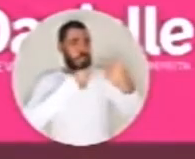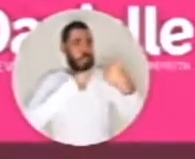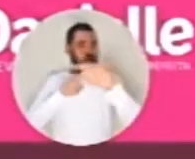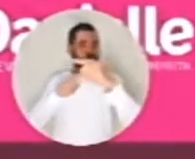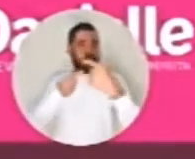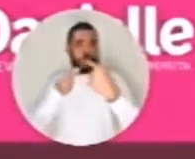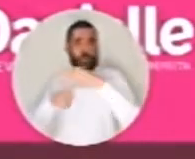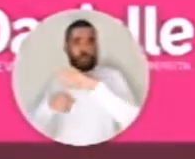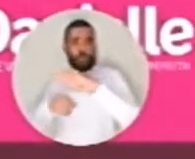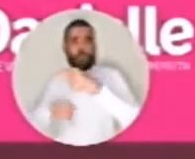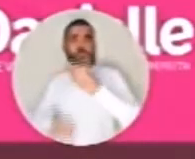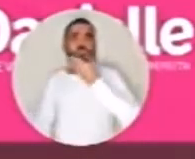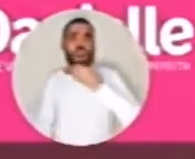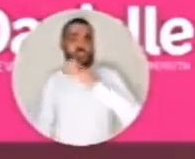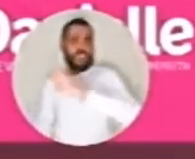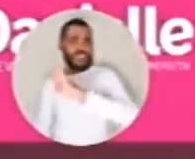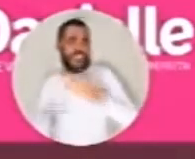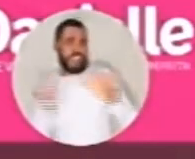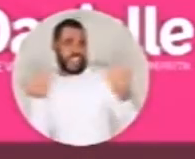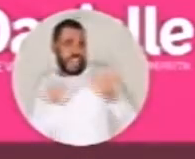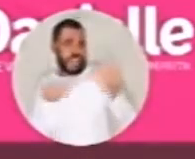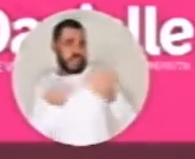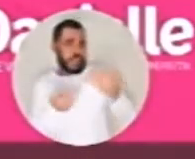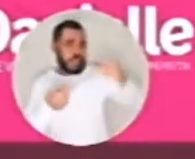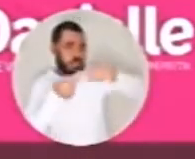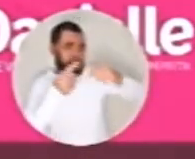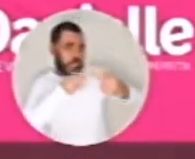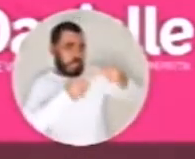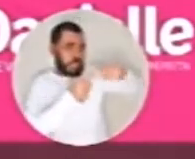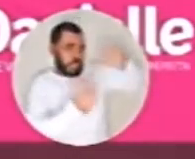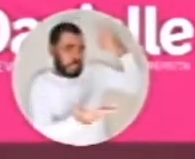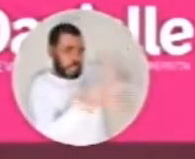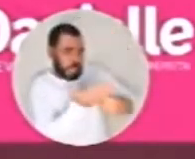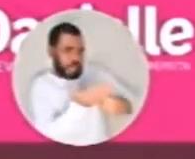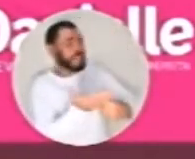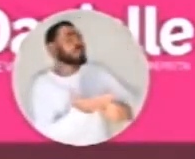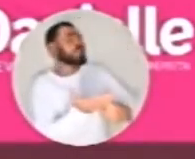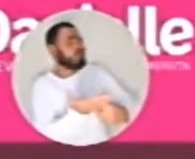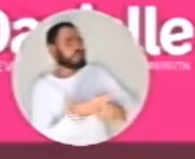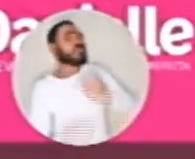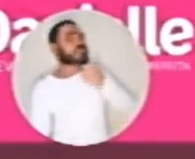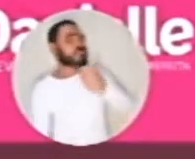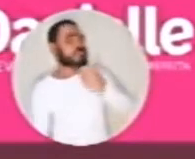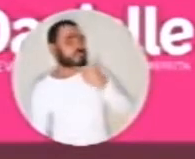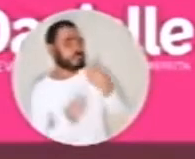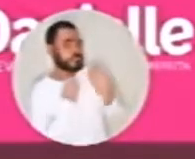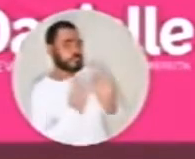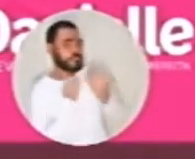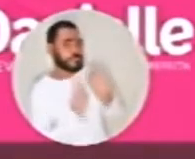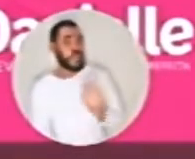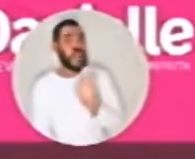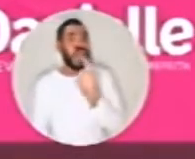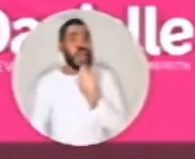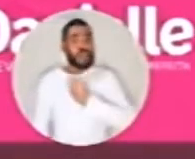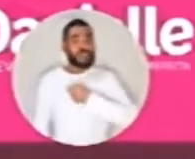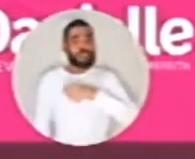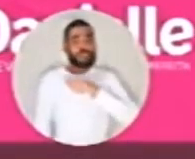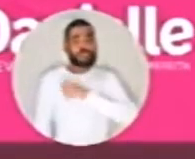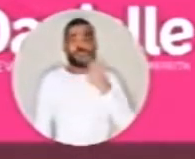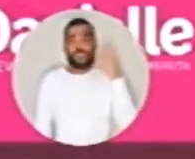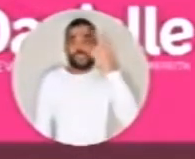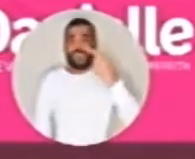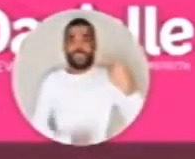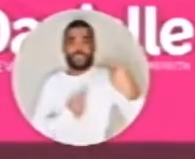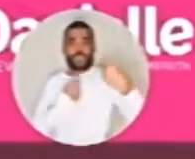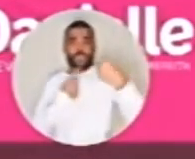juntos novamente. Haja cargo para esse povo todo. Só sobrou a delegada enfrentando essa turma toda. Ô mulher de coragem